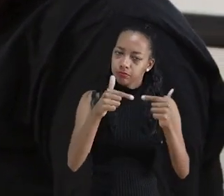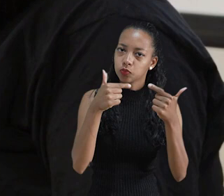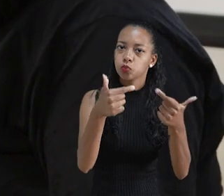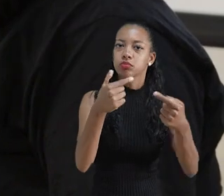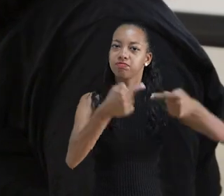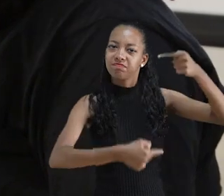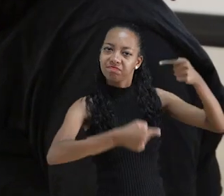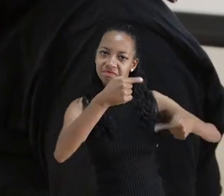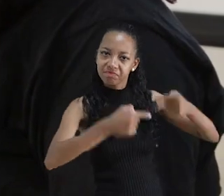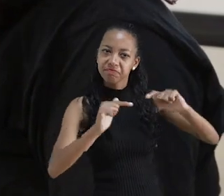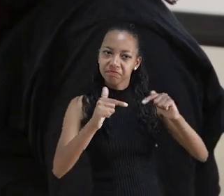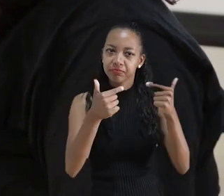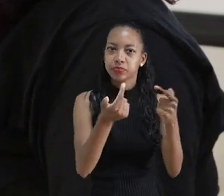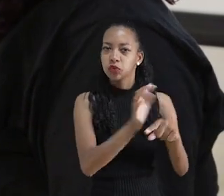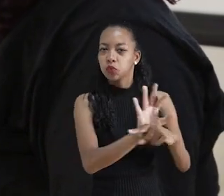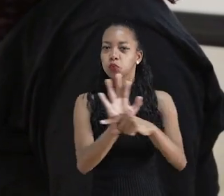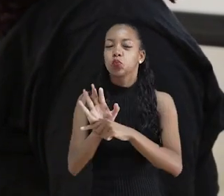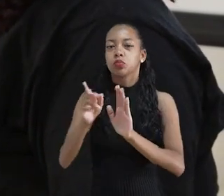públicas né